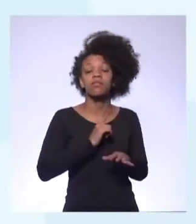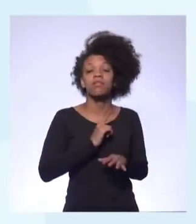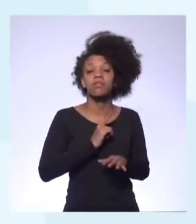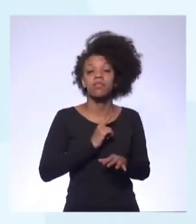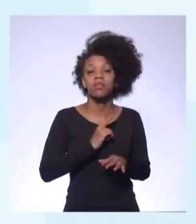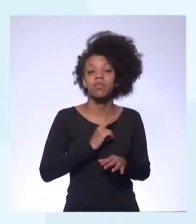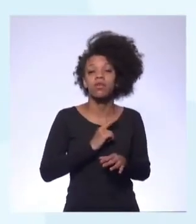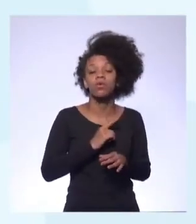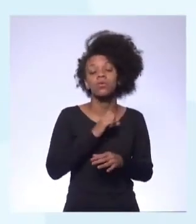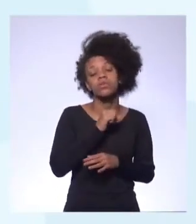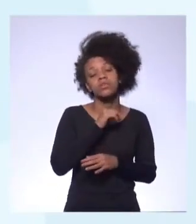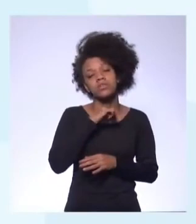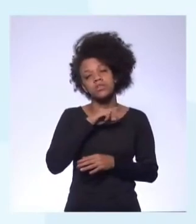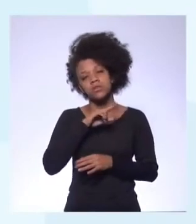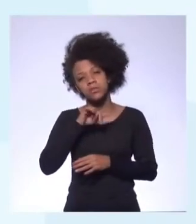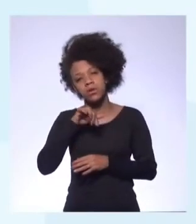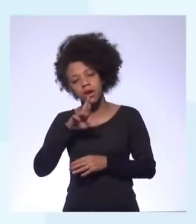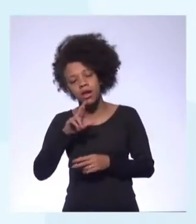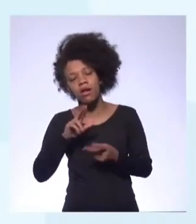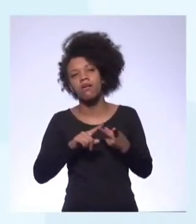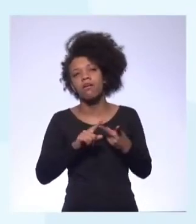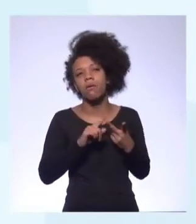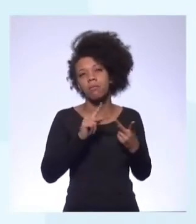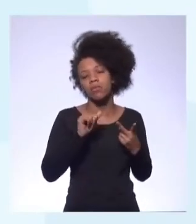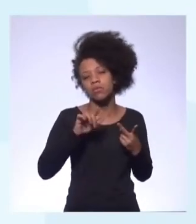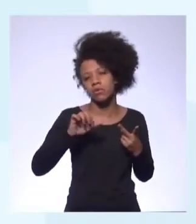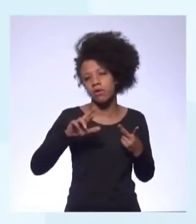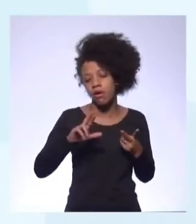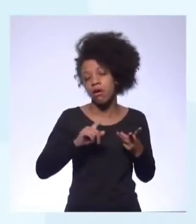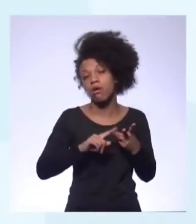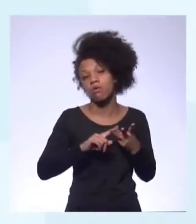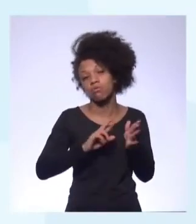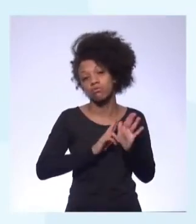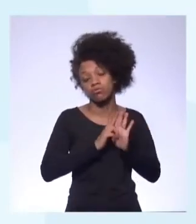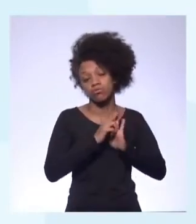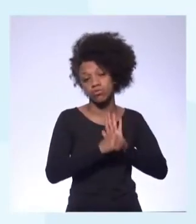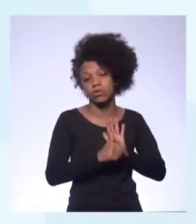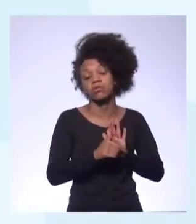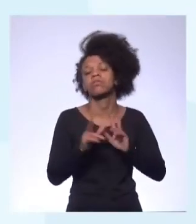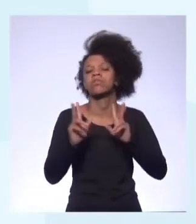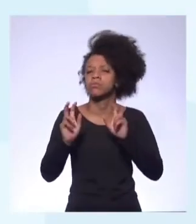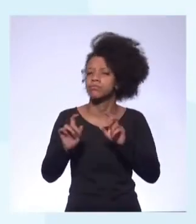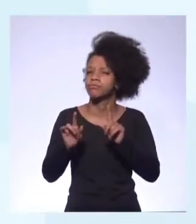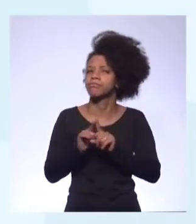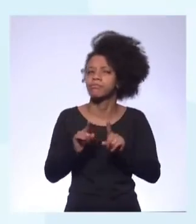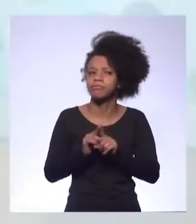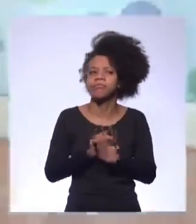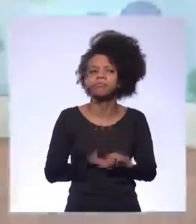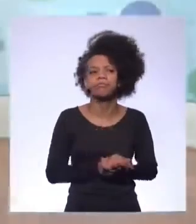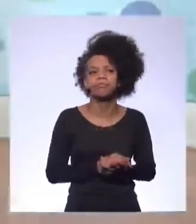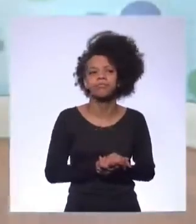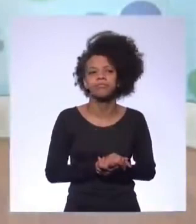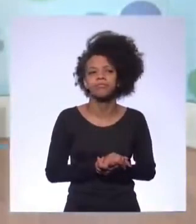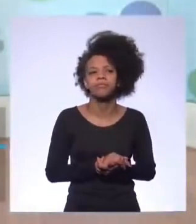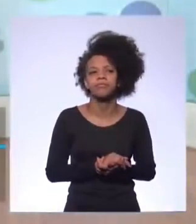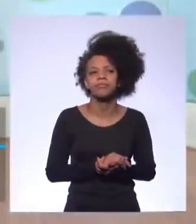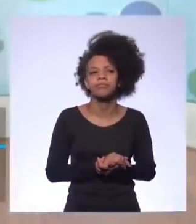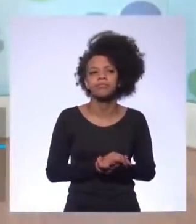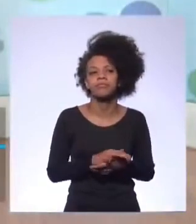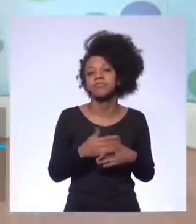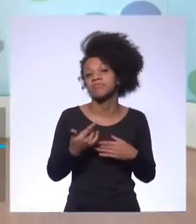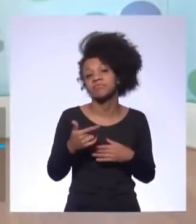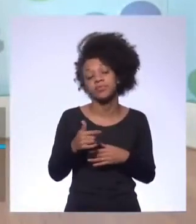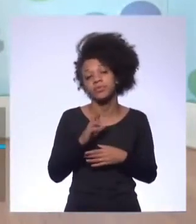do singular, plural, do gênero, tá bom? E a do tema também. E aí, não